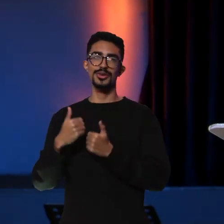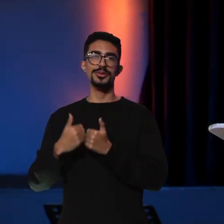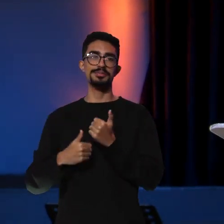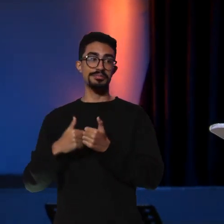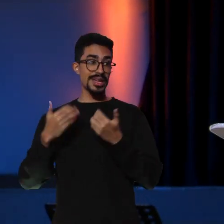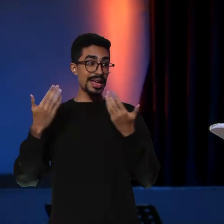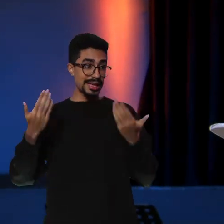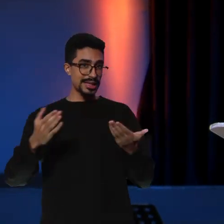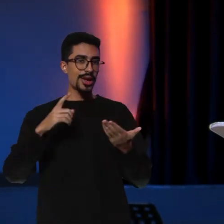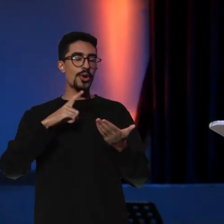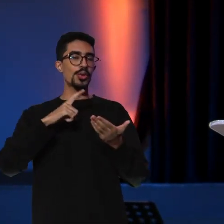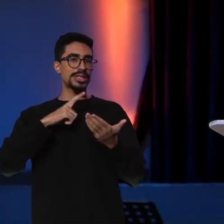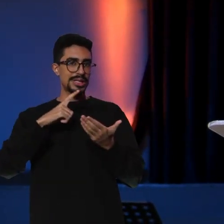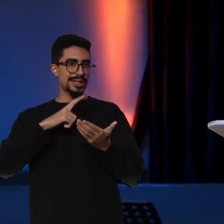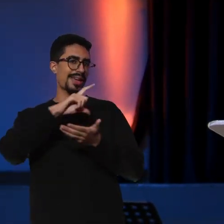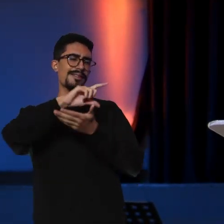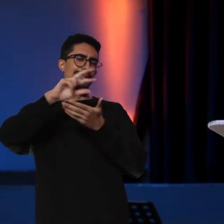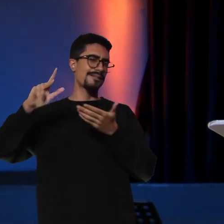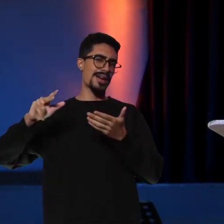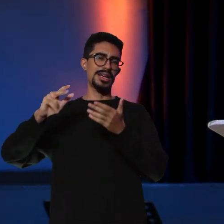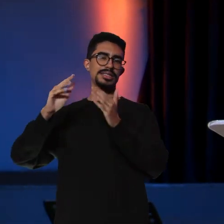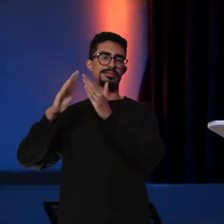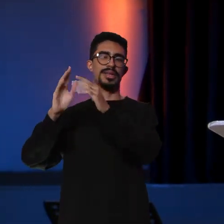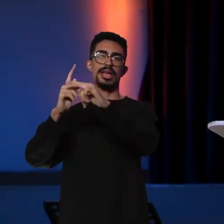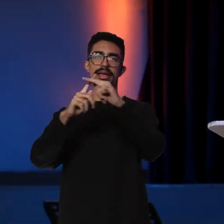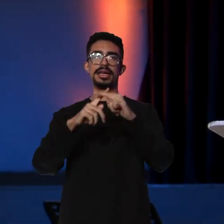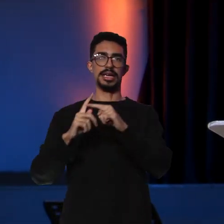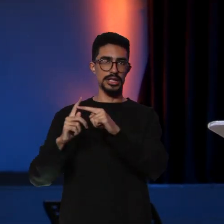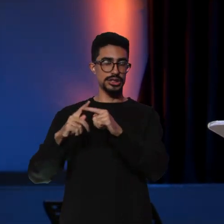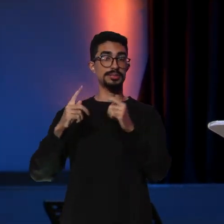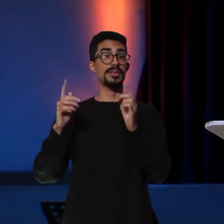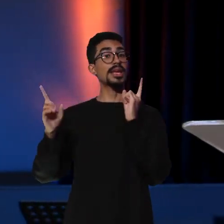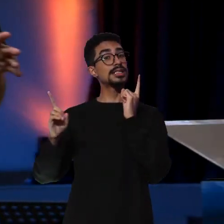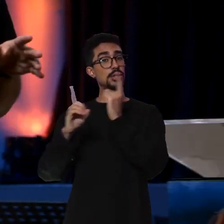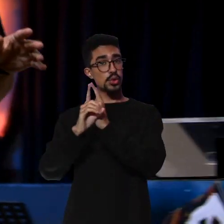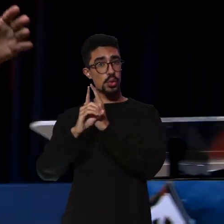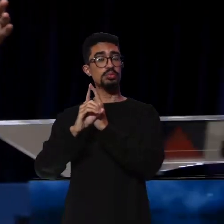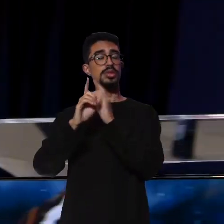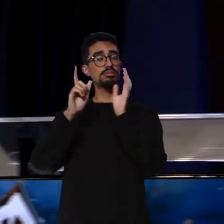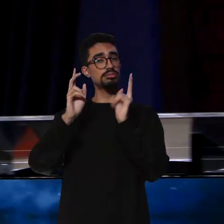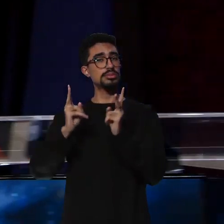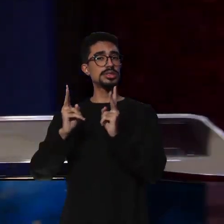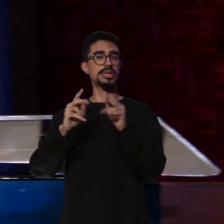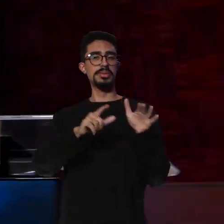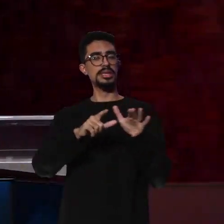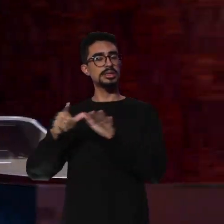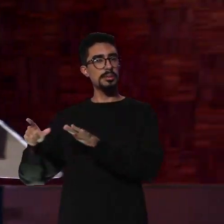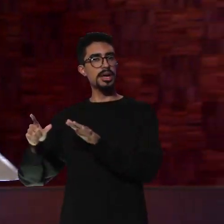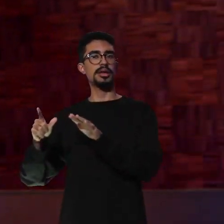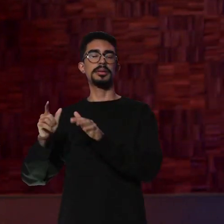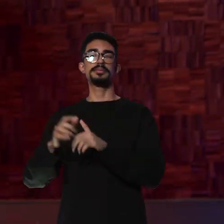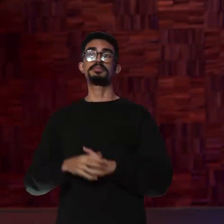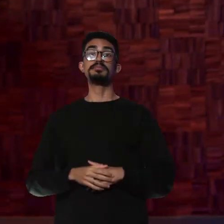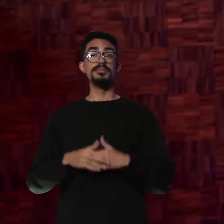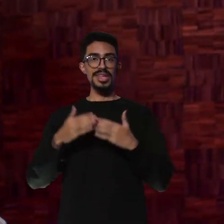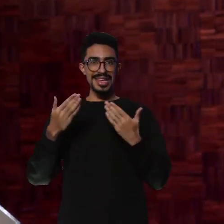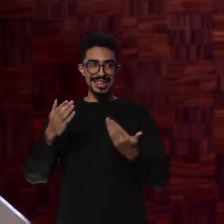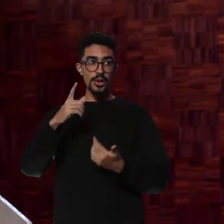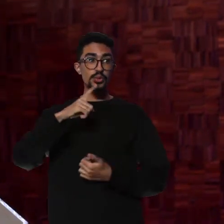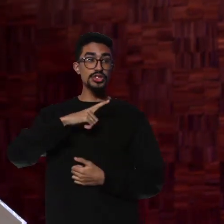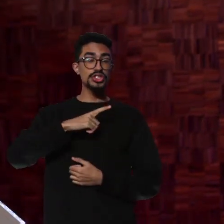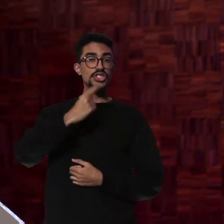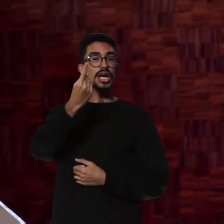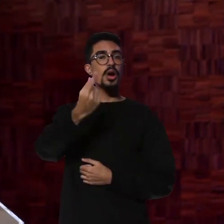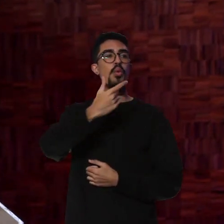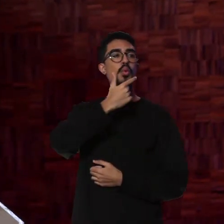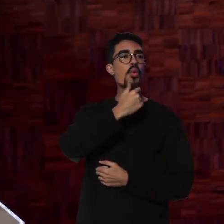manhã. Já vou conversar depois, mas tudo bem. Fecha parênteses, finge que não falou nada, né? Um dos irmãos estava lá, crente,